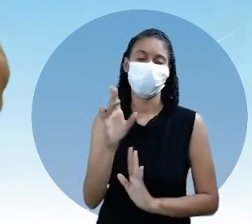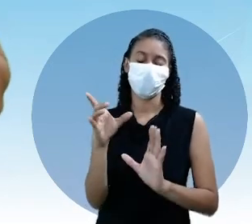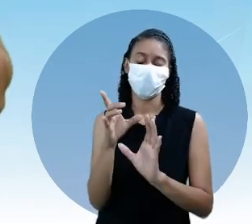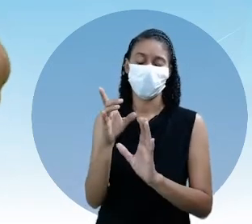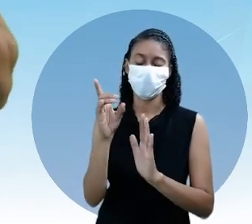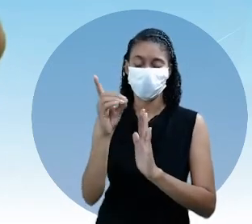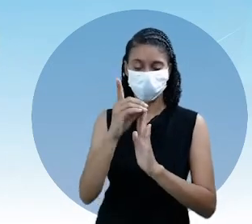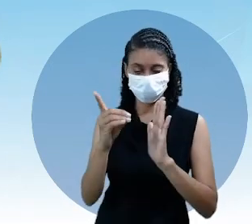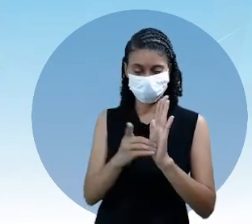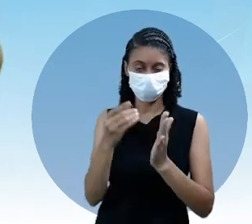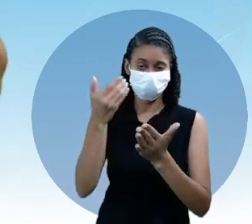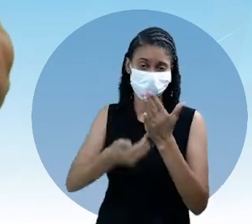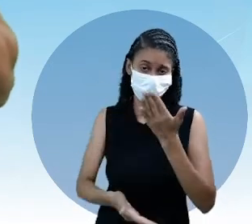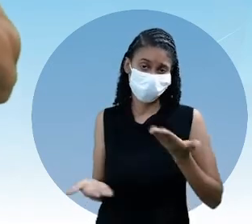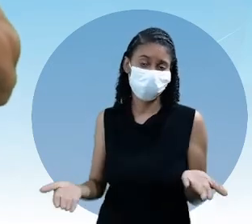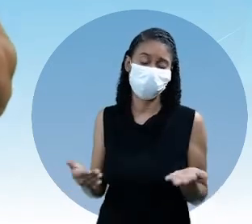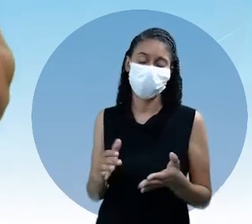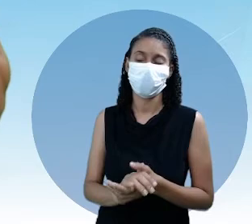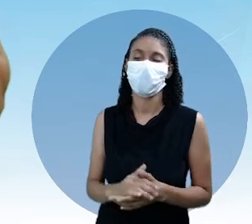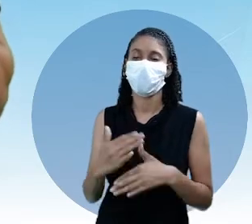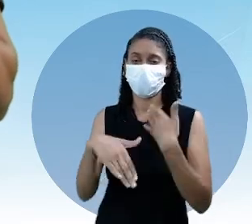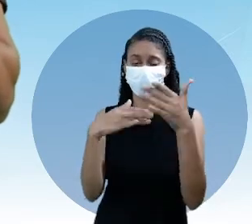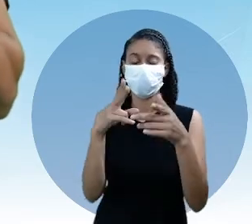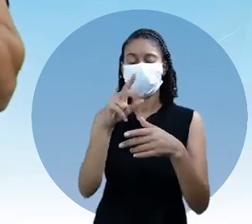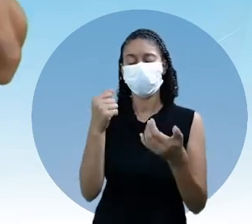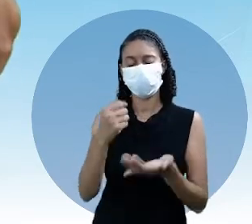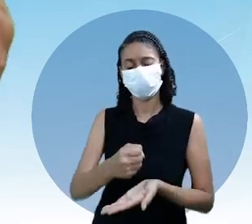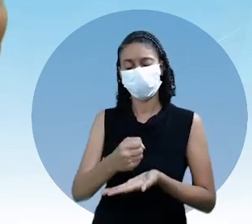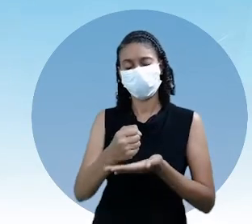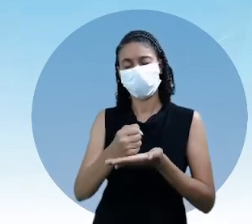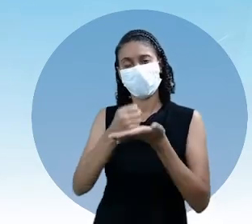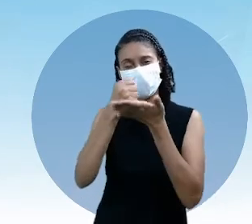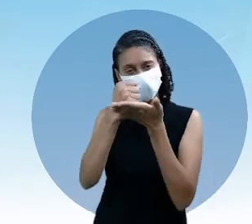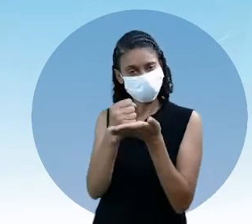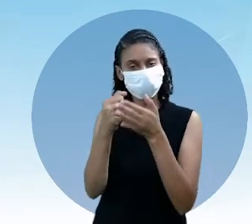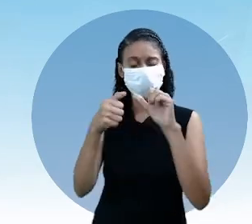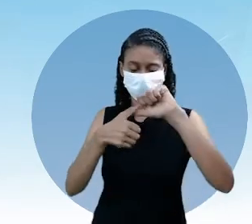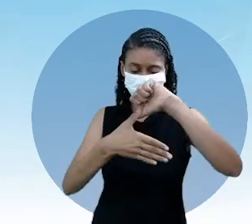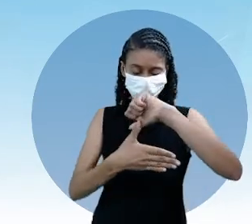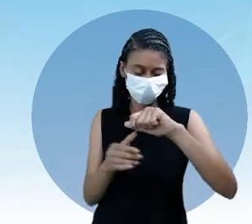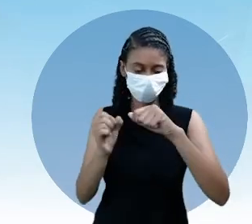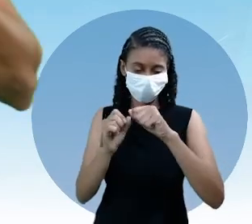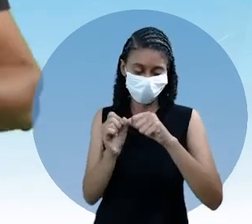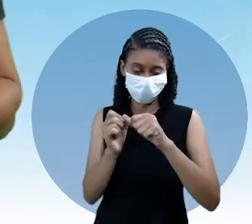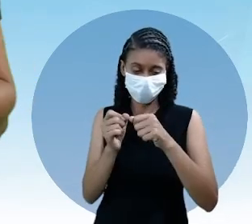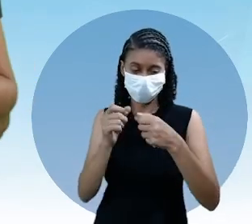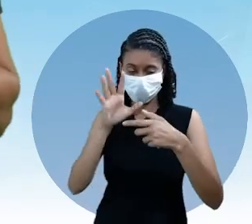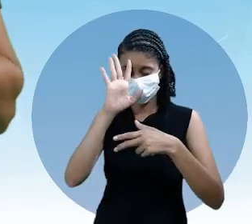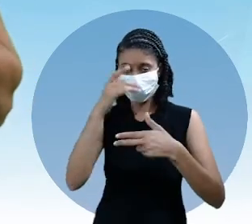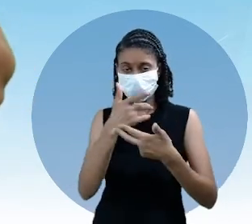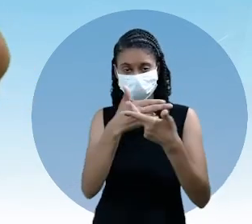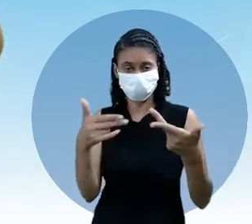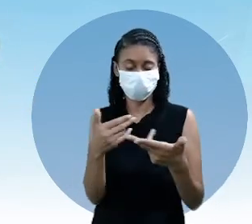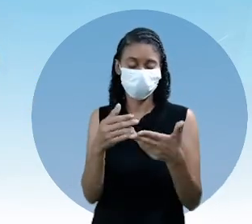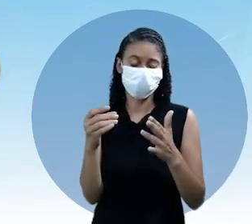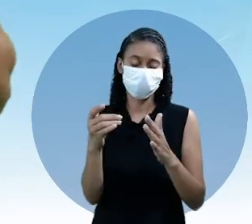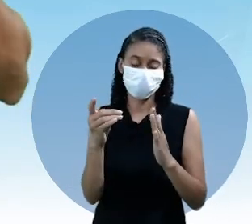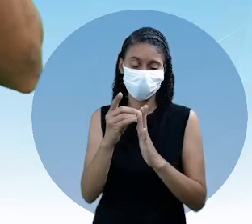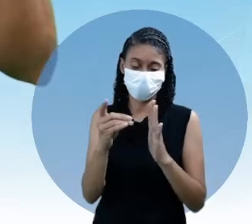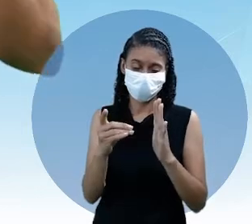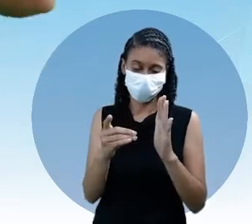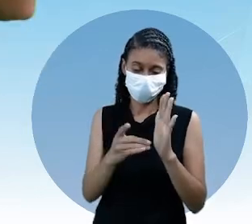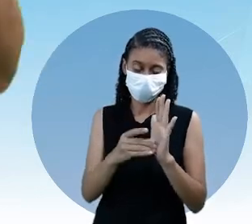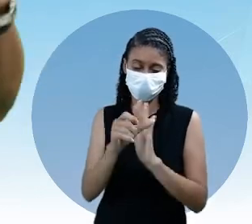90 vai ajudar a América Latina a deixar também determinadas questões da década de 80 para trás, como a dívida